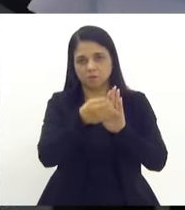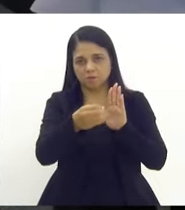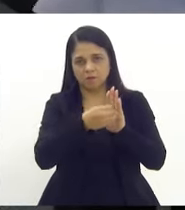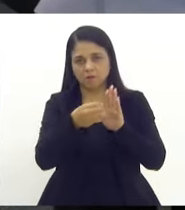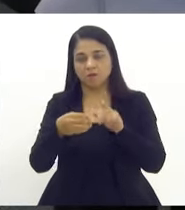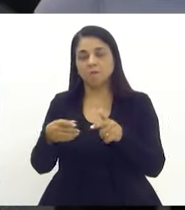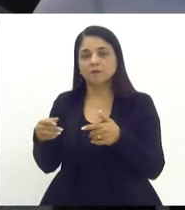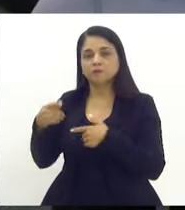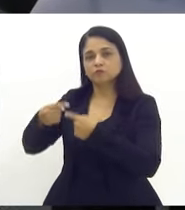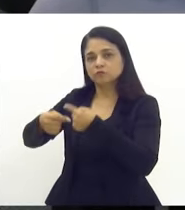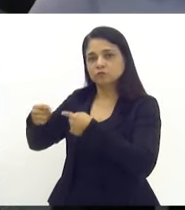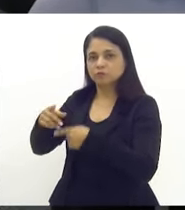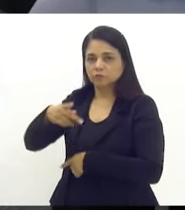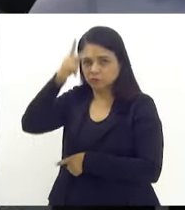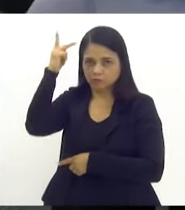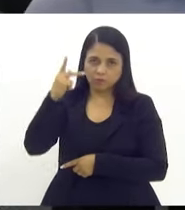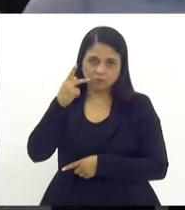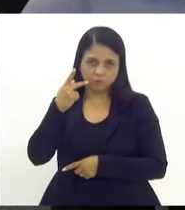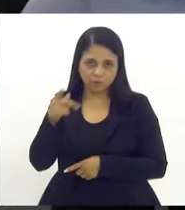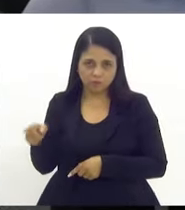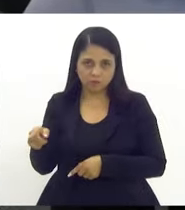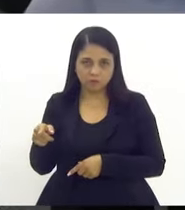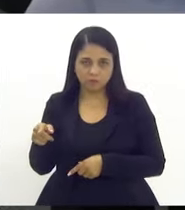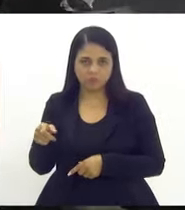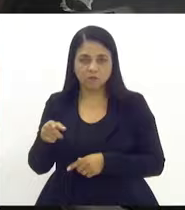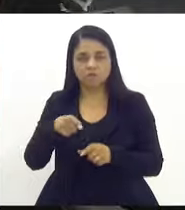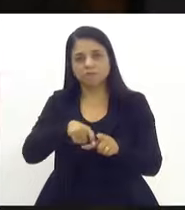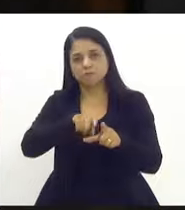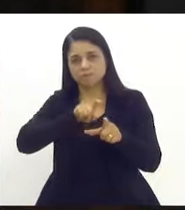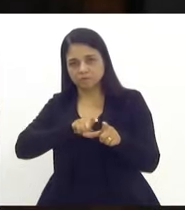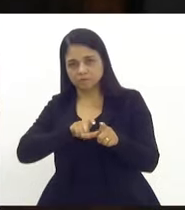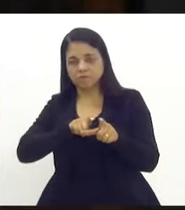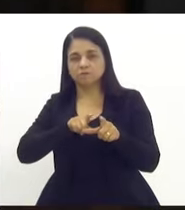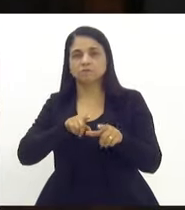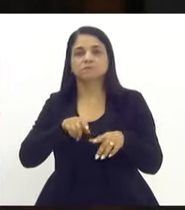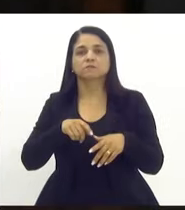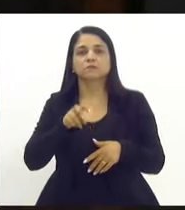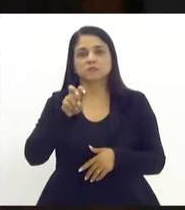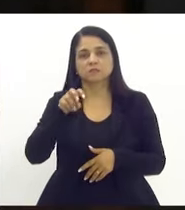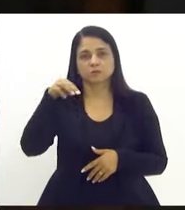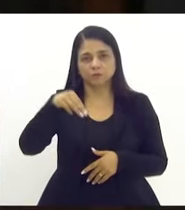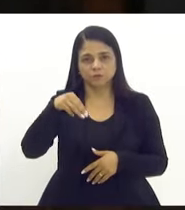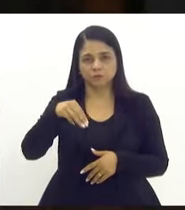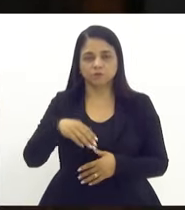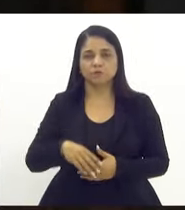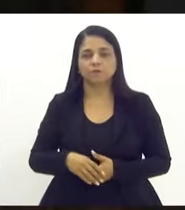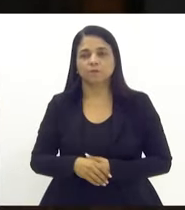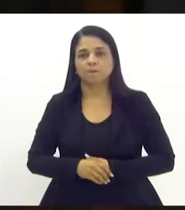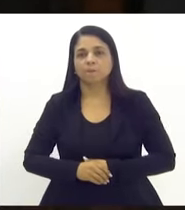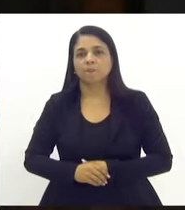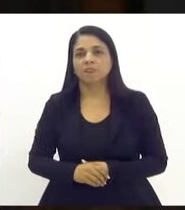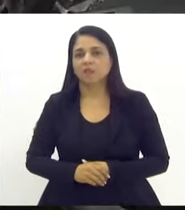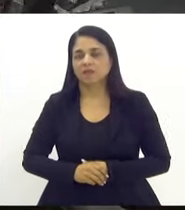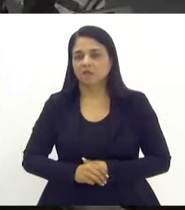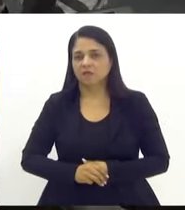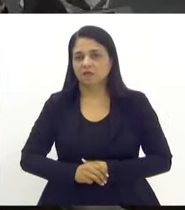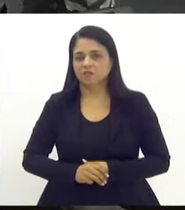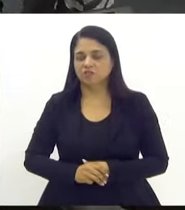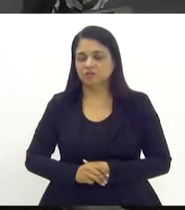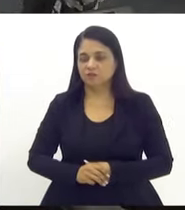discutir com o deputado Luiz Paulo. Vossa Excelência pode... A presidência suspende os trabalhos por cinco minutos. Obrigado. Para que chegue aí à